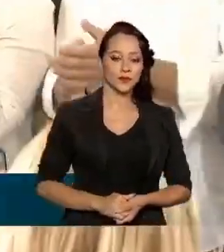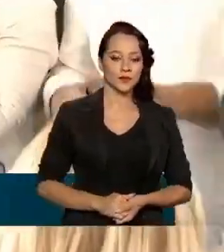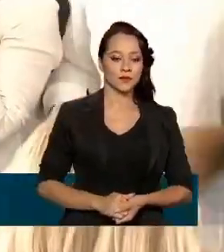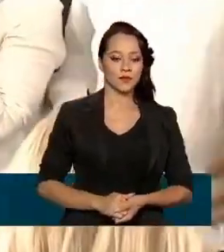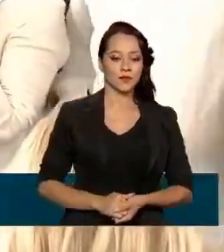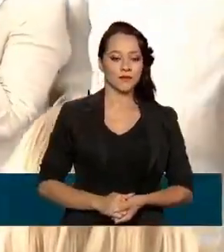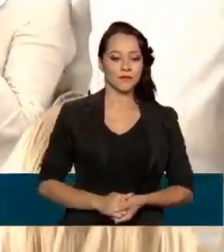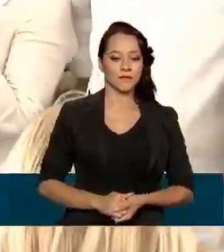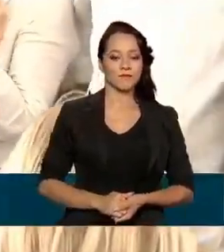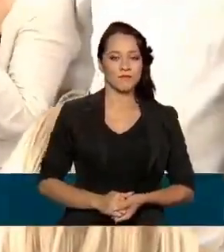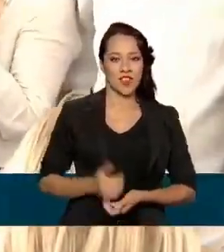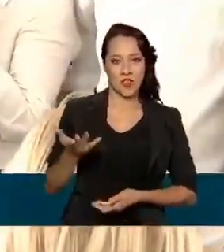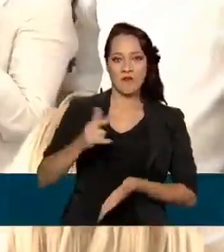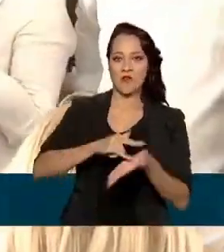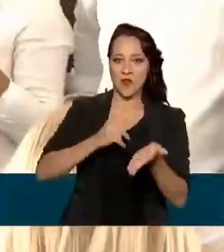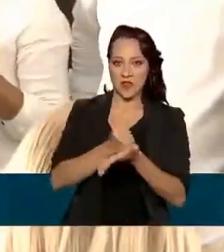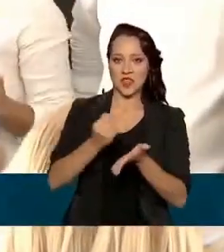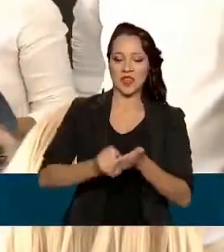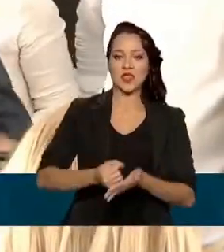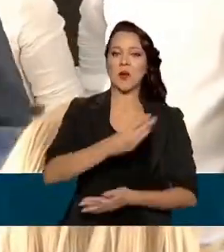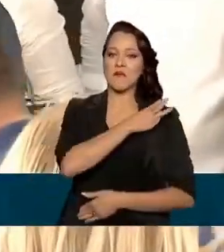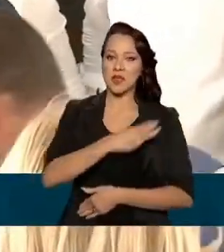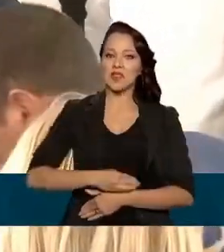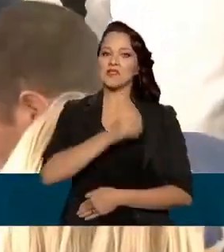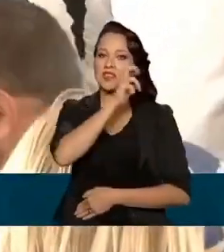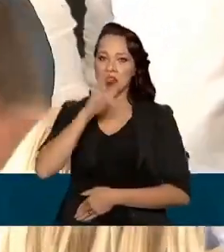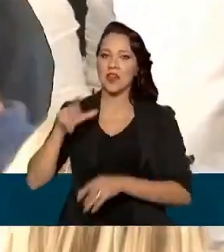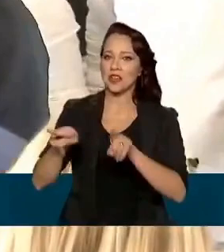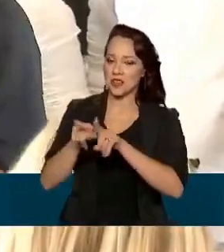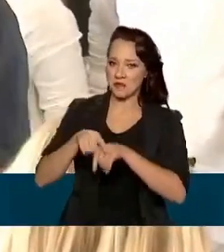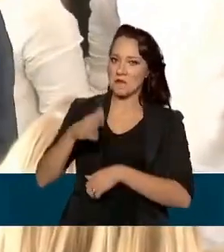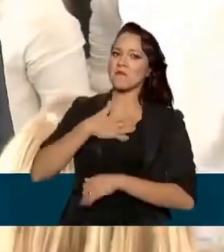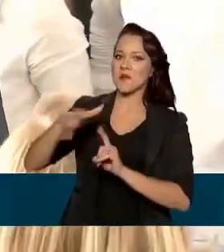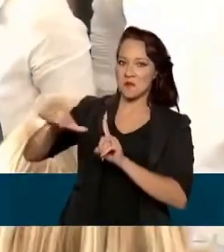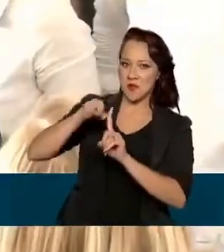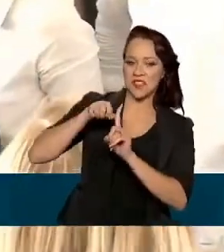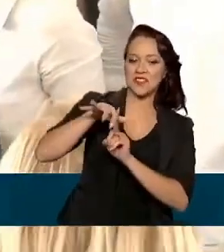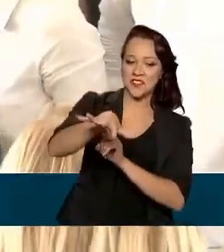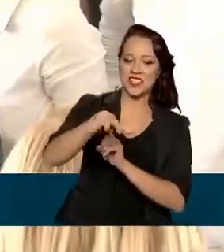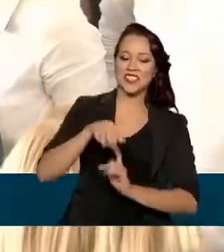Vou contratar o ministro Queiroga para ser também meu porta-voz.